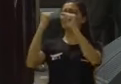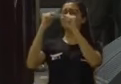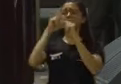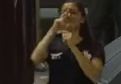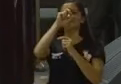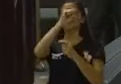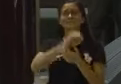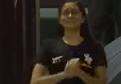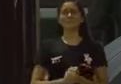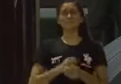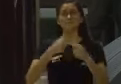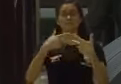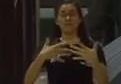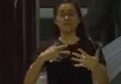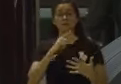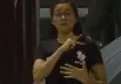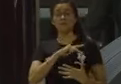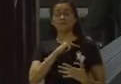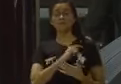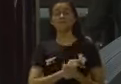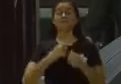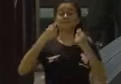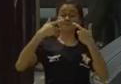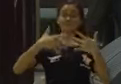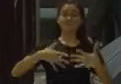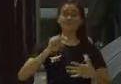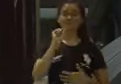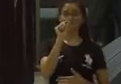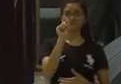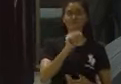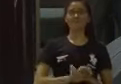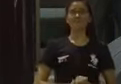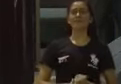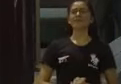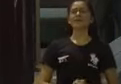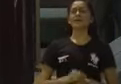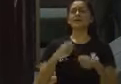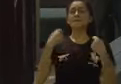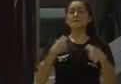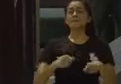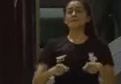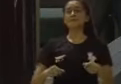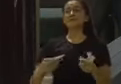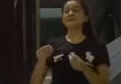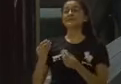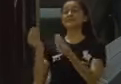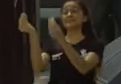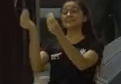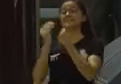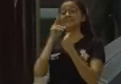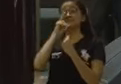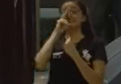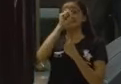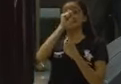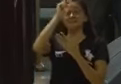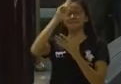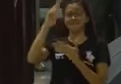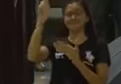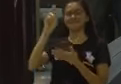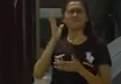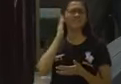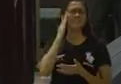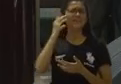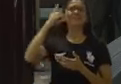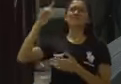que Paulo está falando, fortalecei-vos no Senhor. Você já ouviu várias vezes dizendo que Deus tem